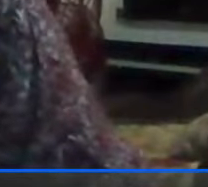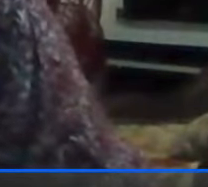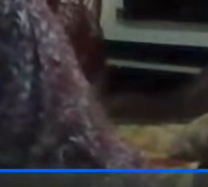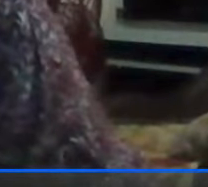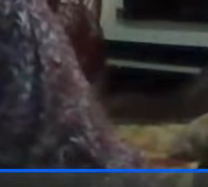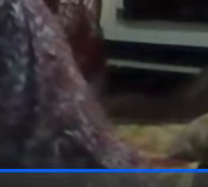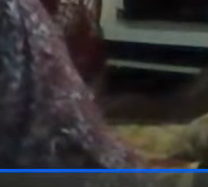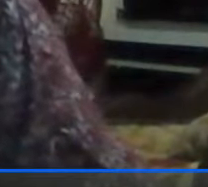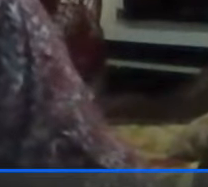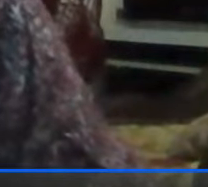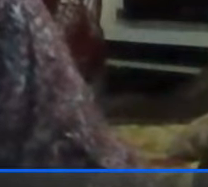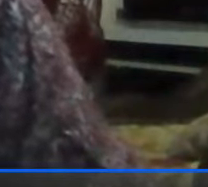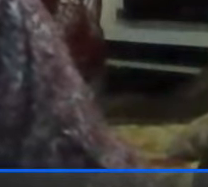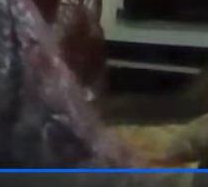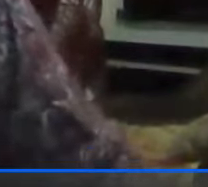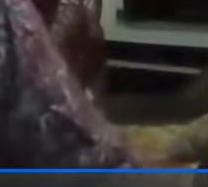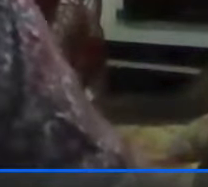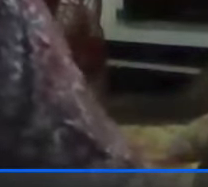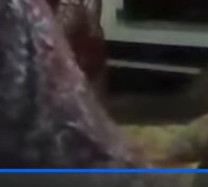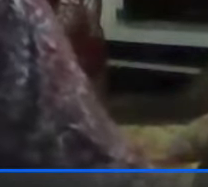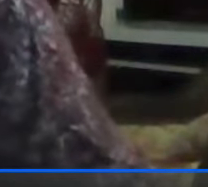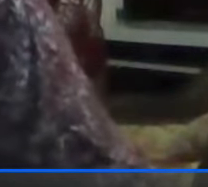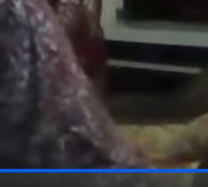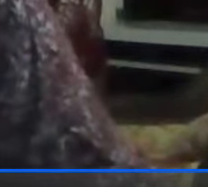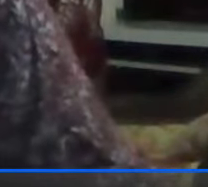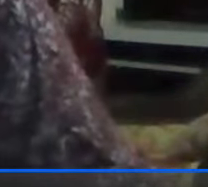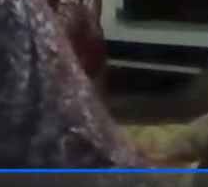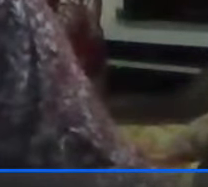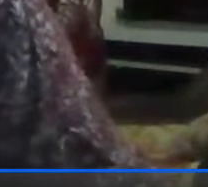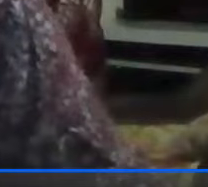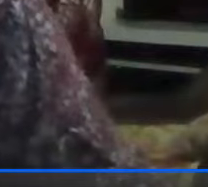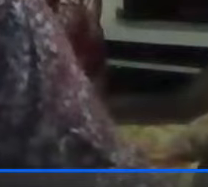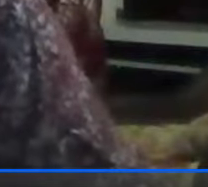Então, e 5 mil públicas,